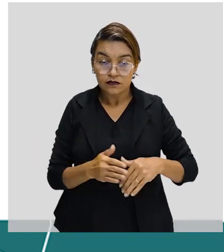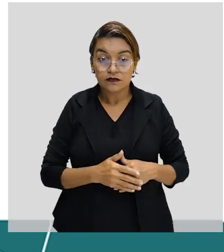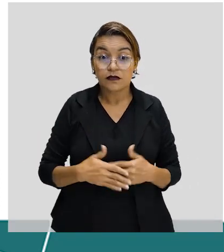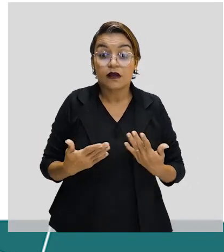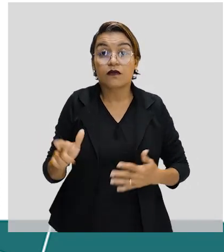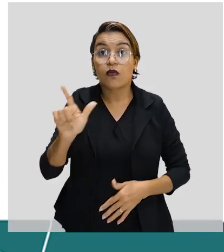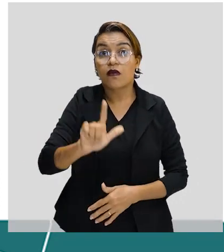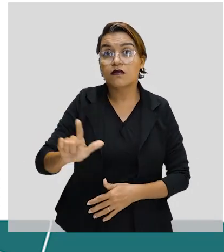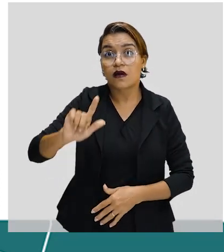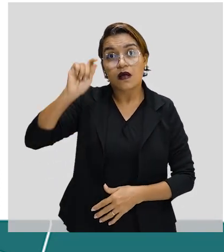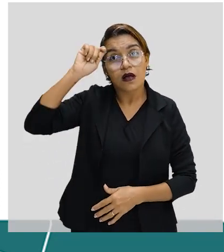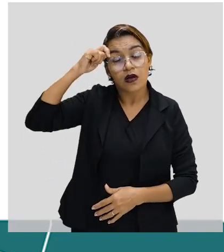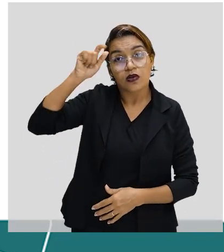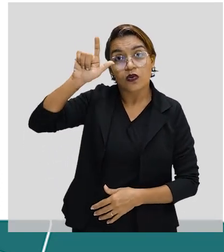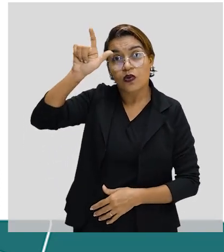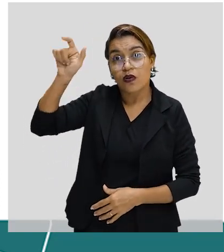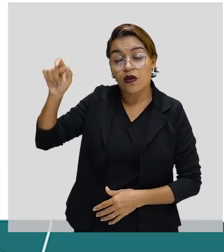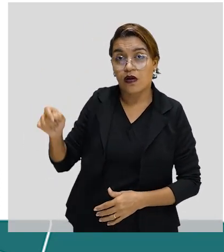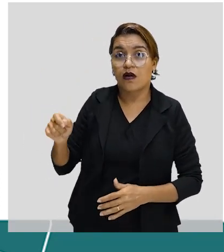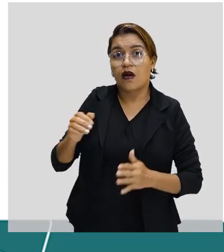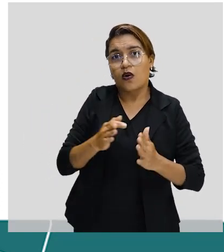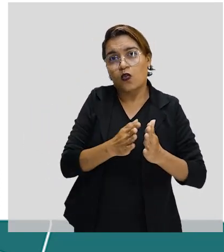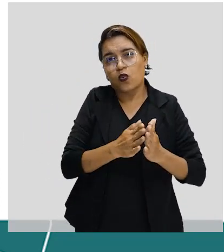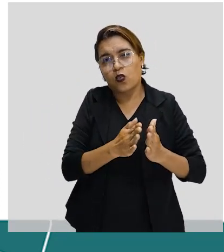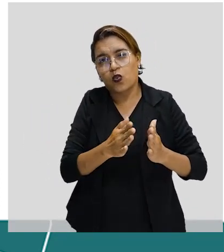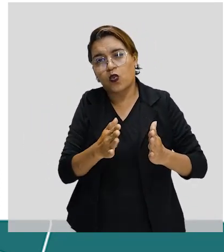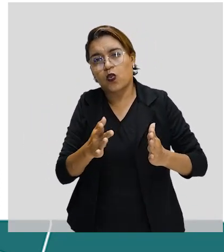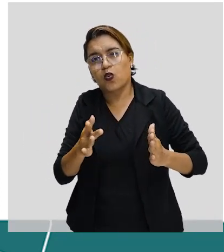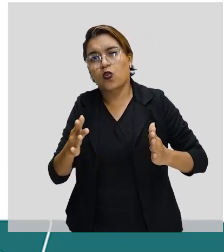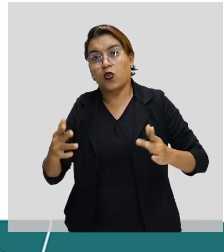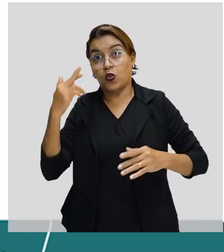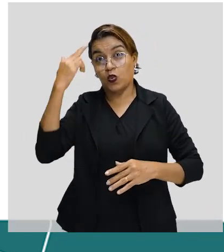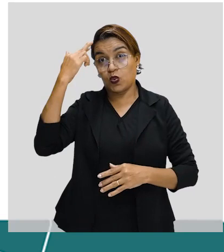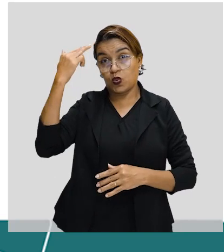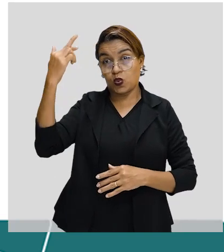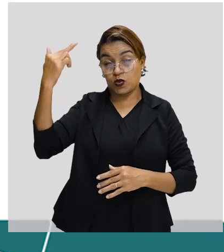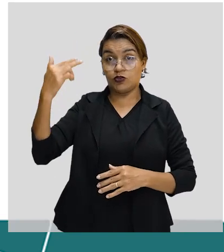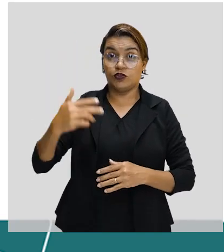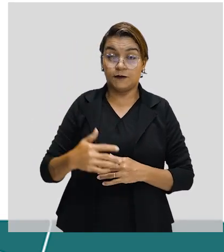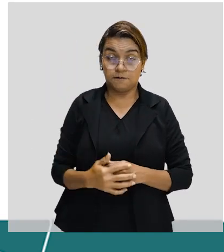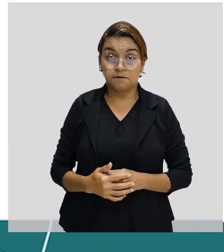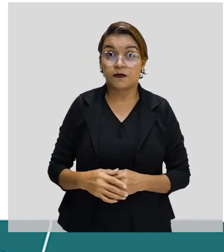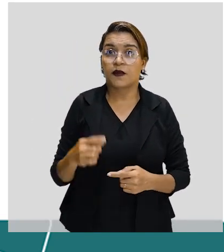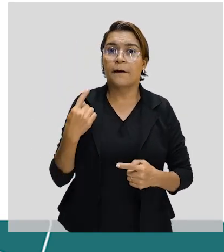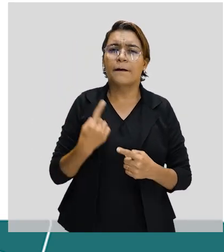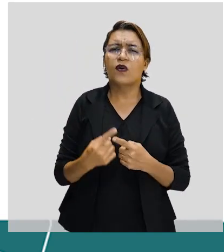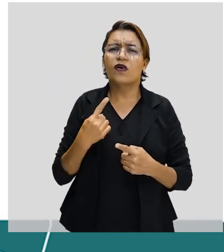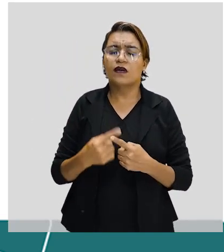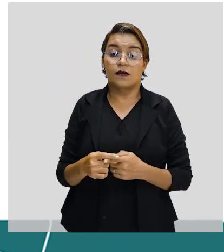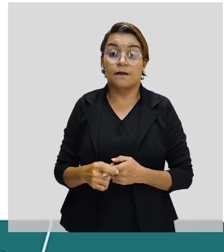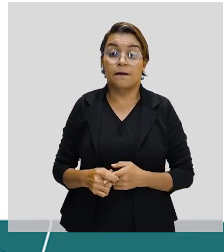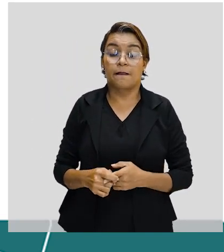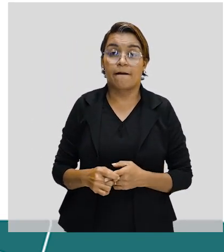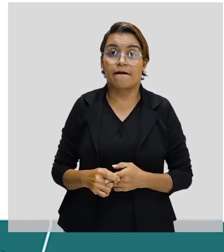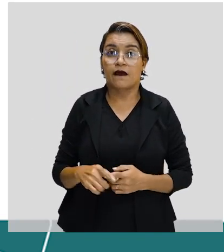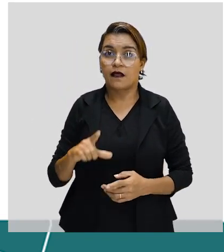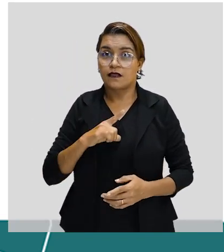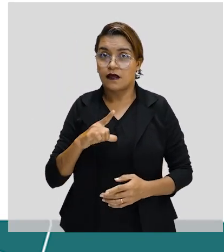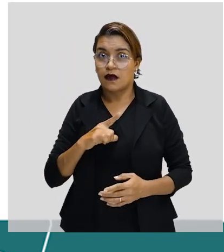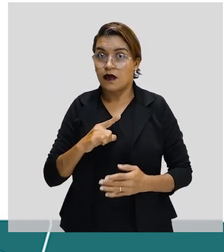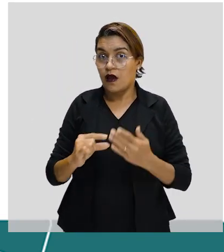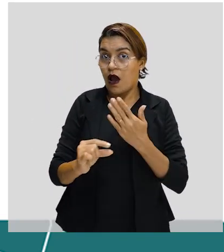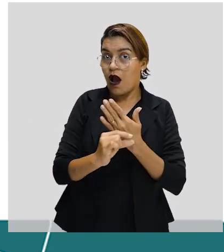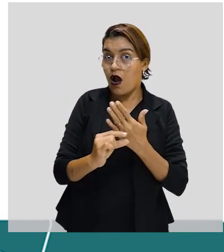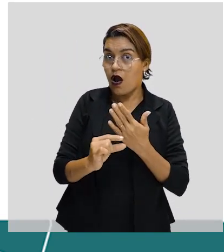África É uma longa história porque porque as obras literárias as